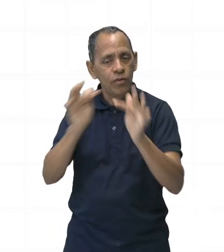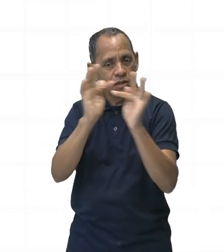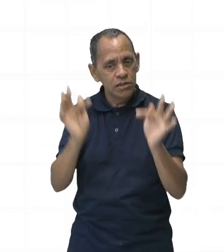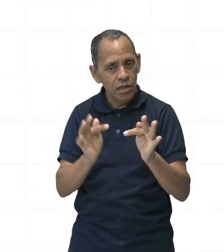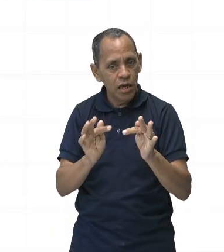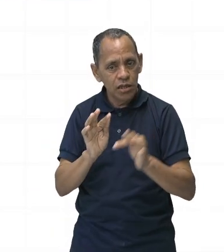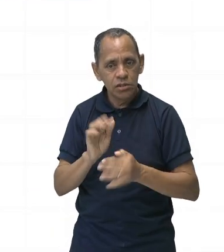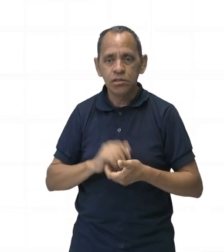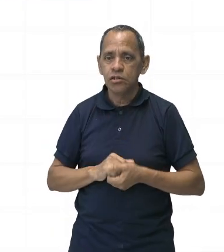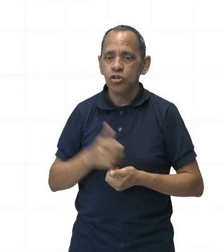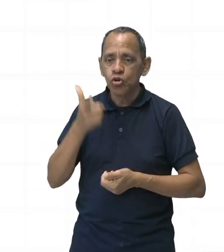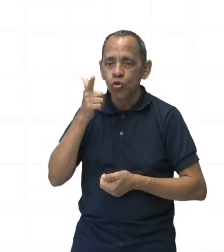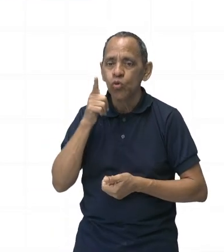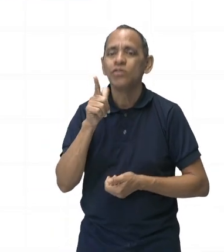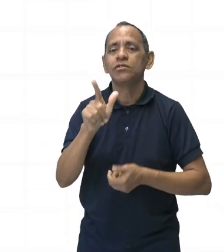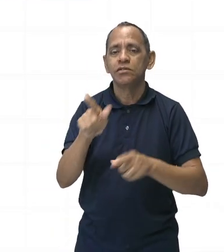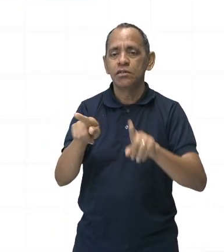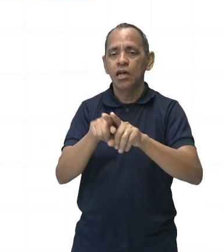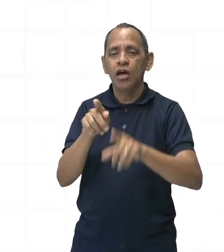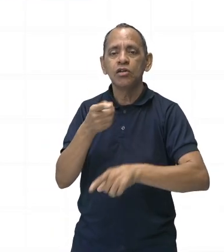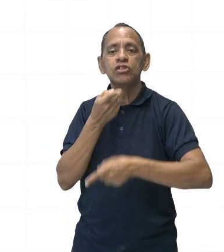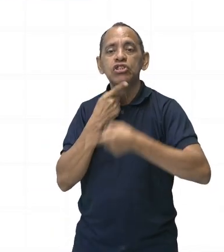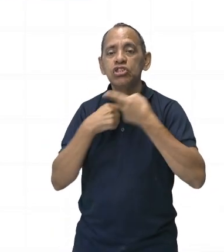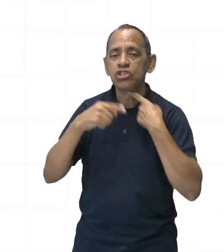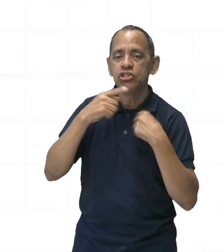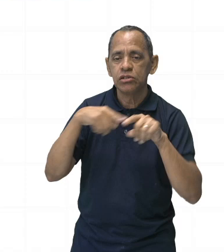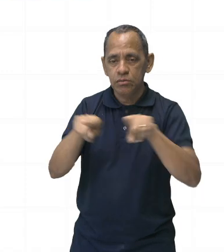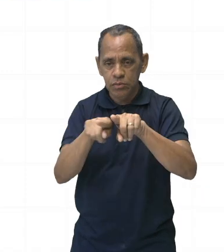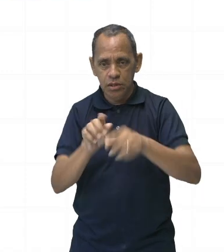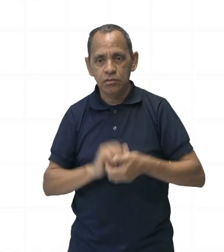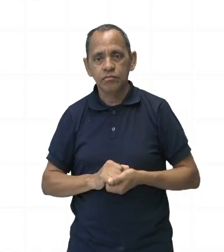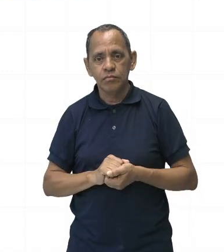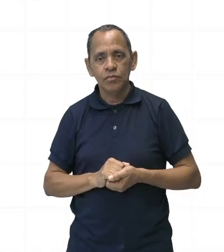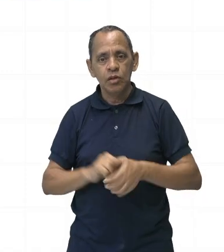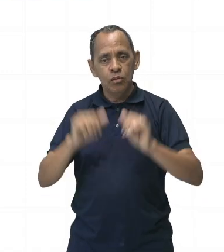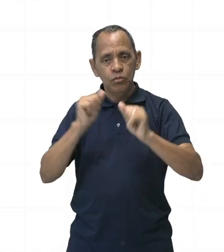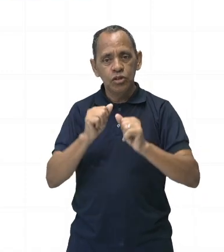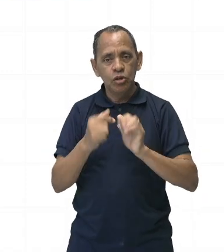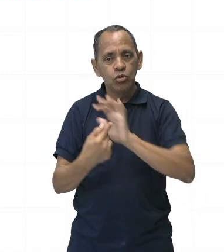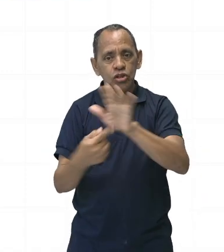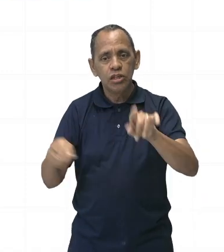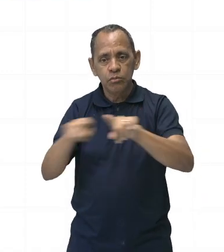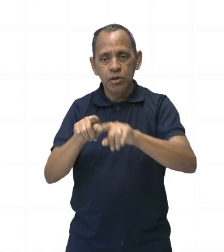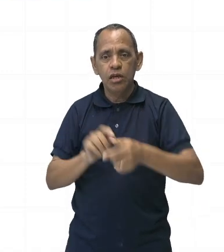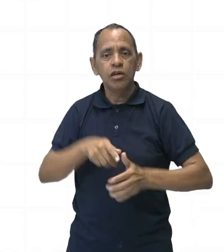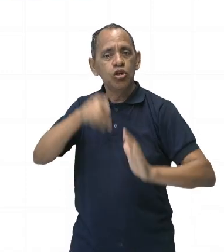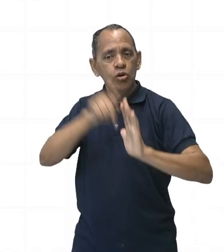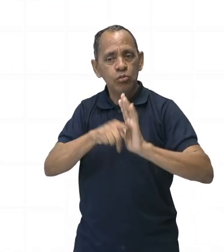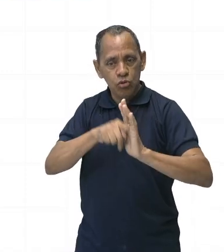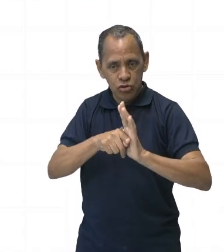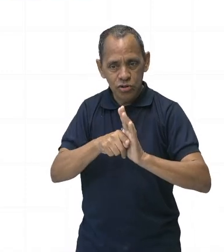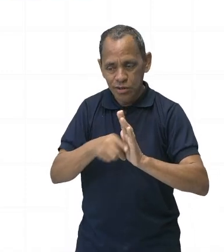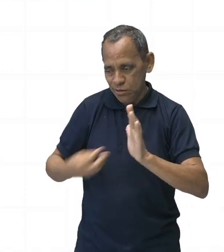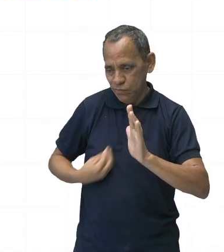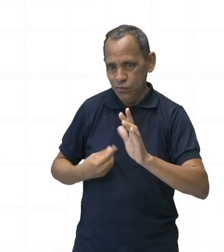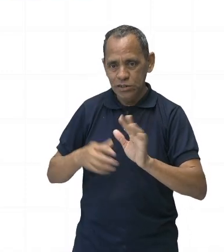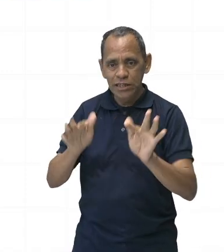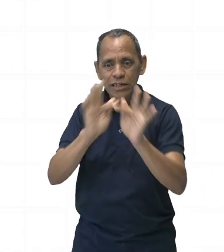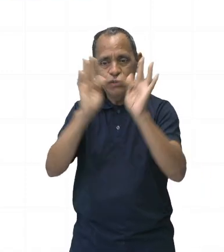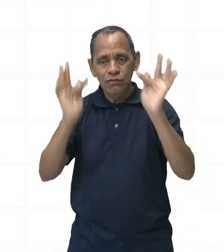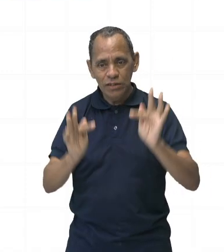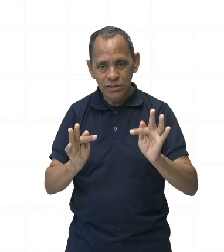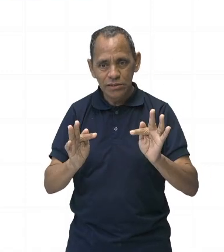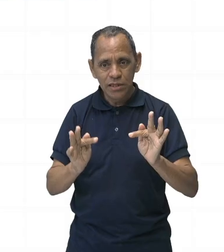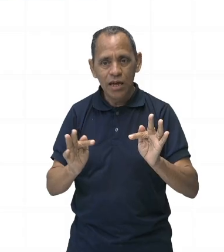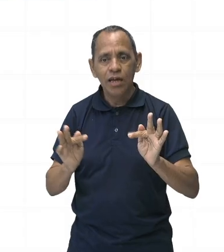se deseja. Então, nós poderíamos dizer que a relação entre projeto de vida e felicidade é